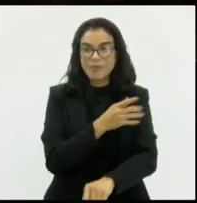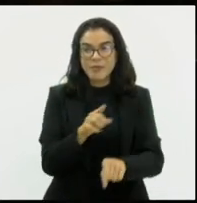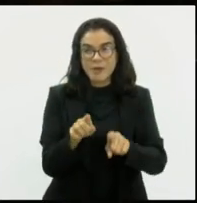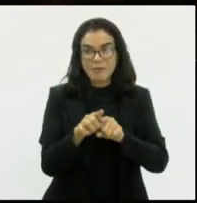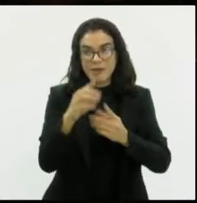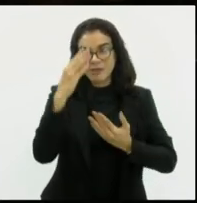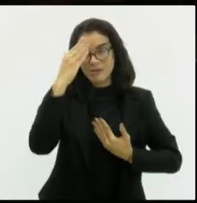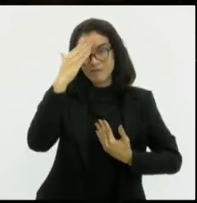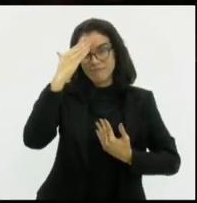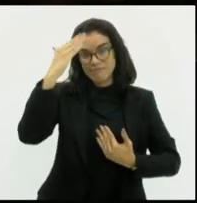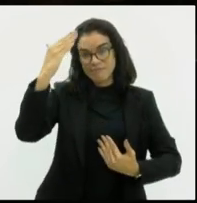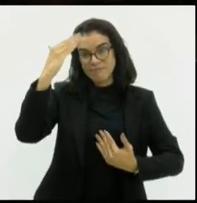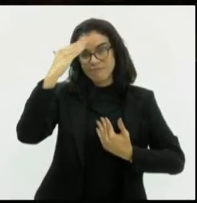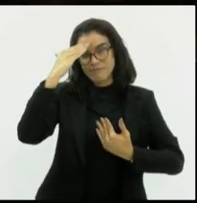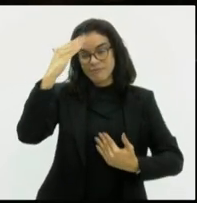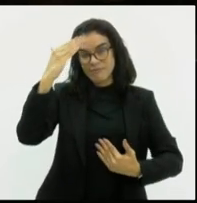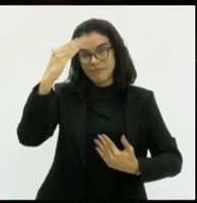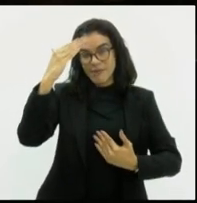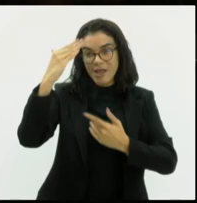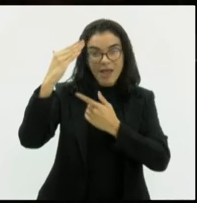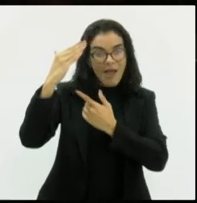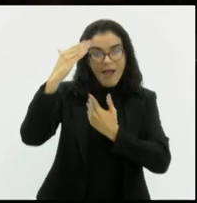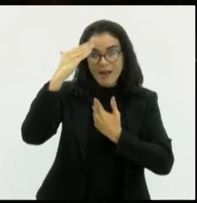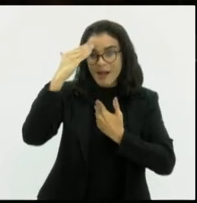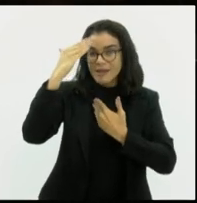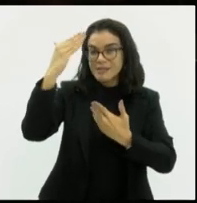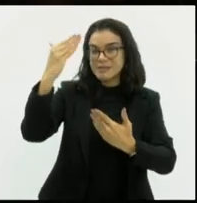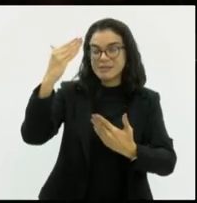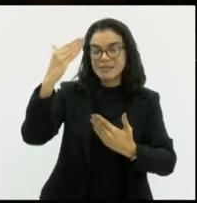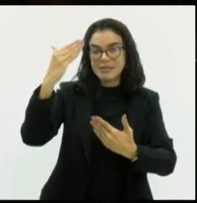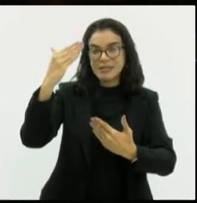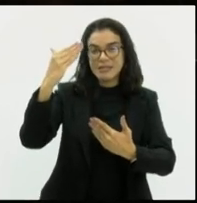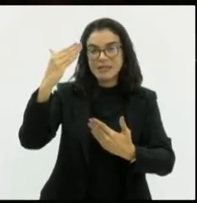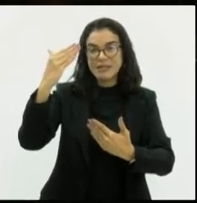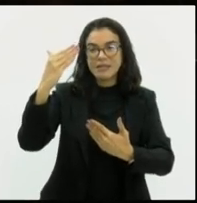gratidão. Quero agradecer imensamente meu querido amigo